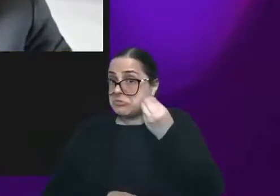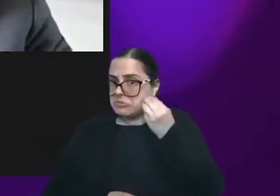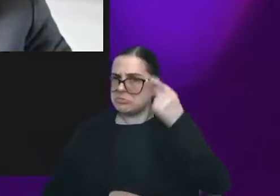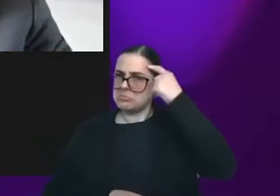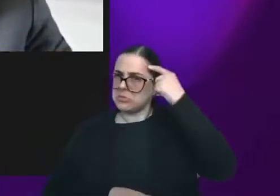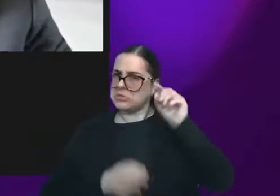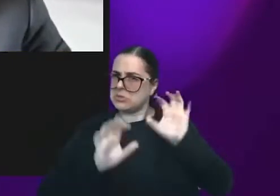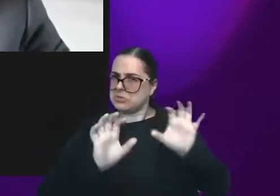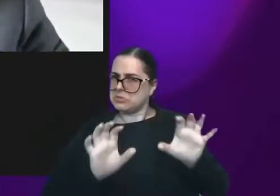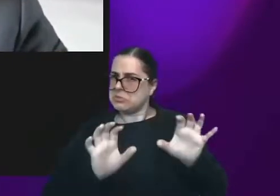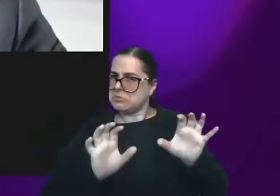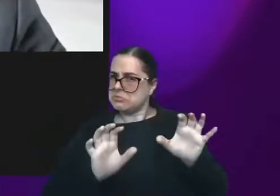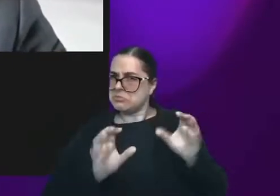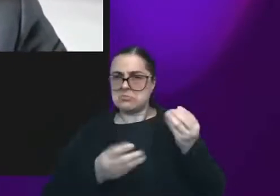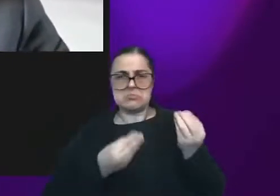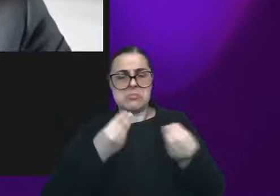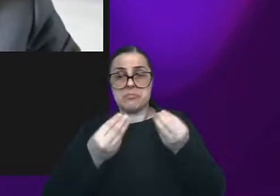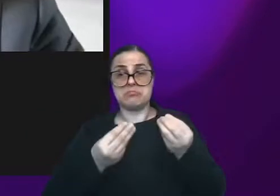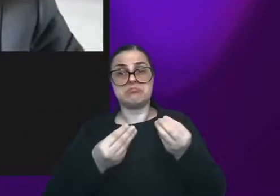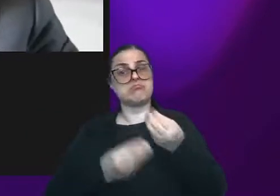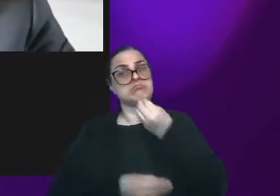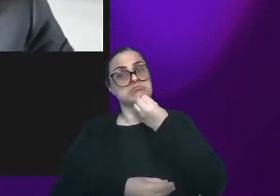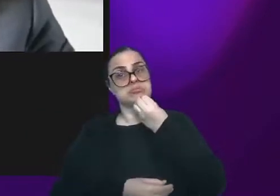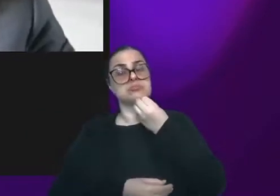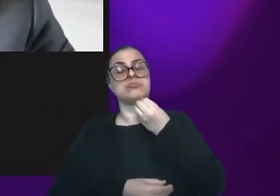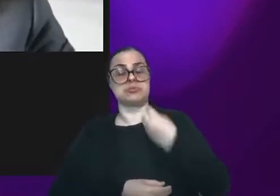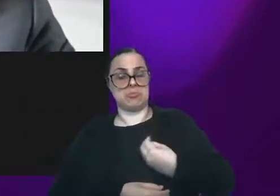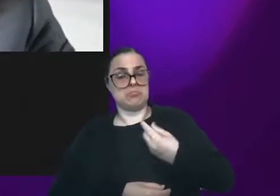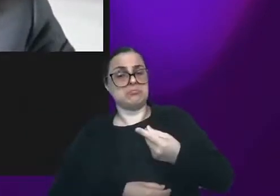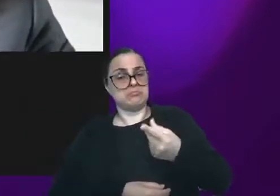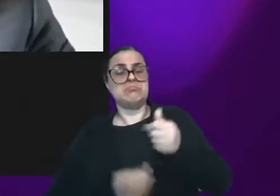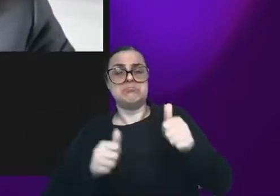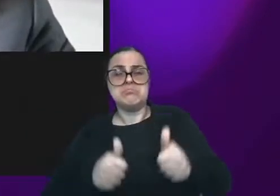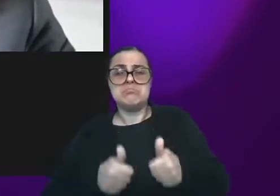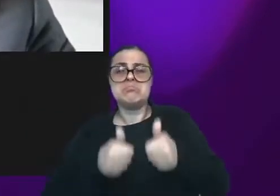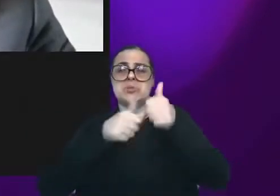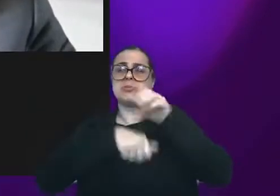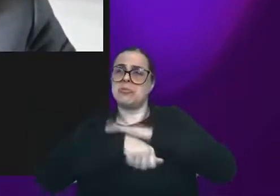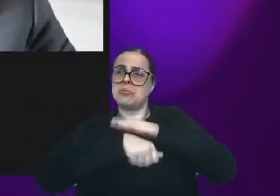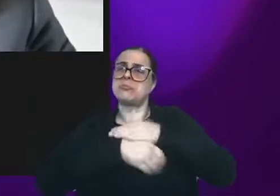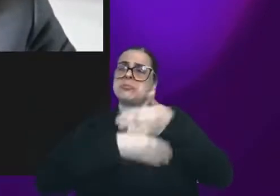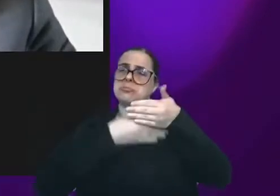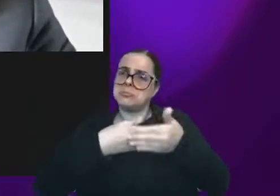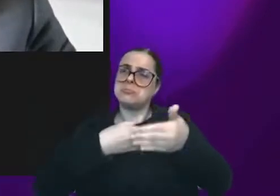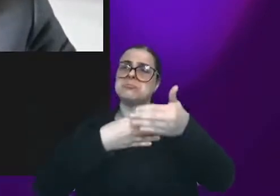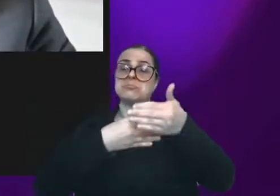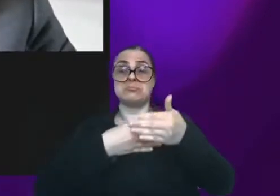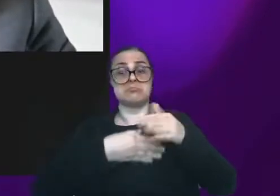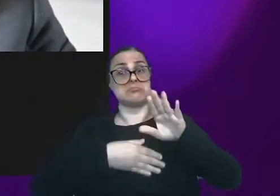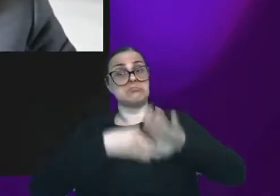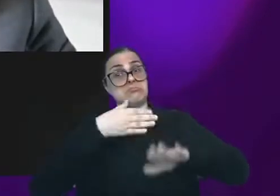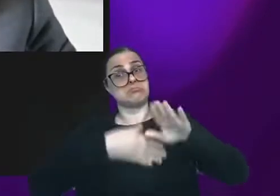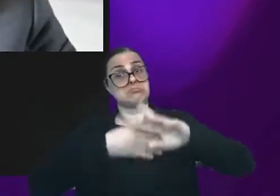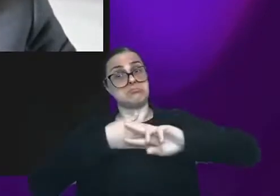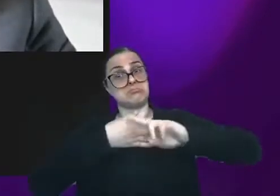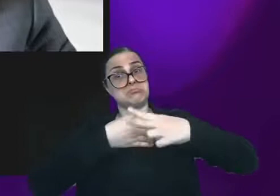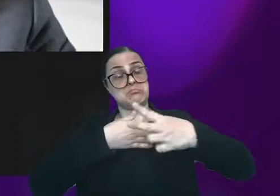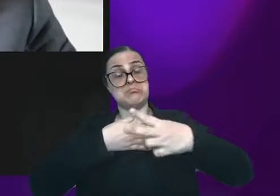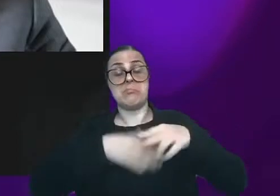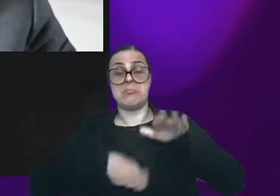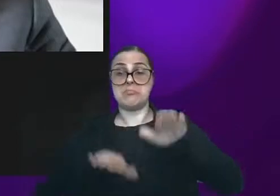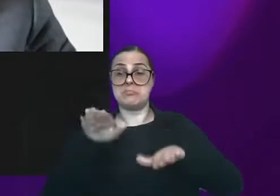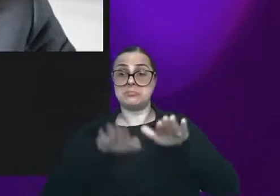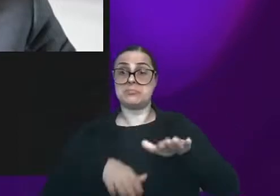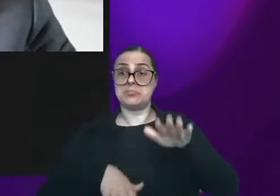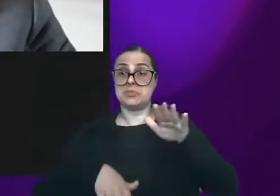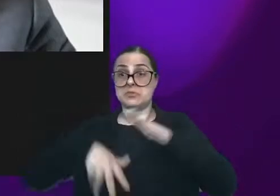que podemos mejorar la sobrevida de fato podemos melhorar a sobrevida desses pacientes. Isso é visto nos resultados dos